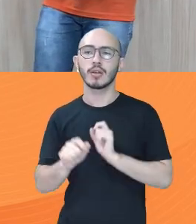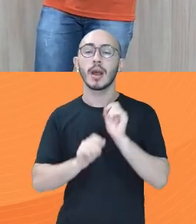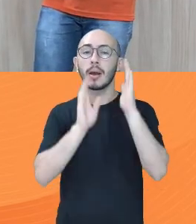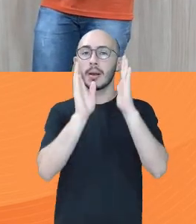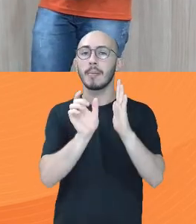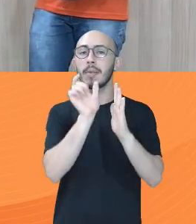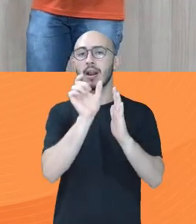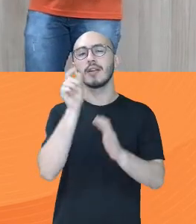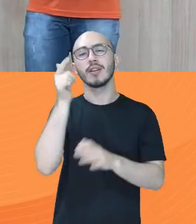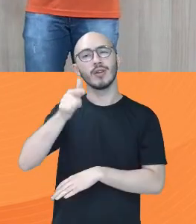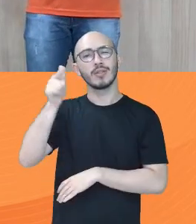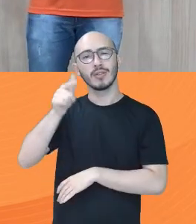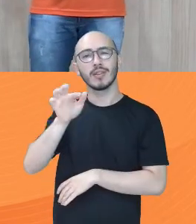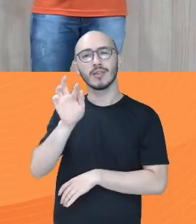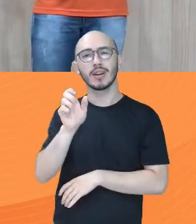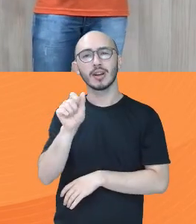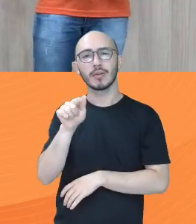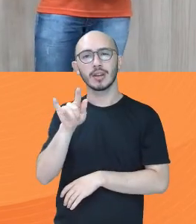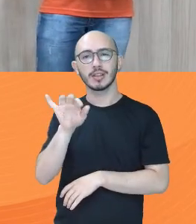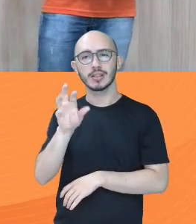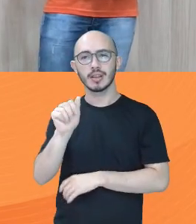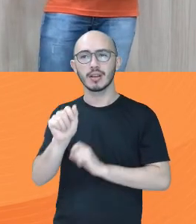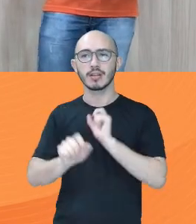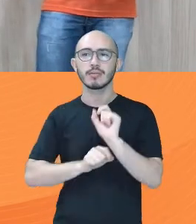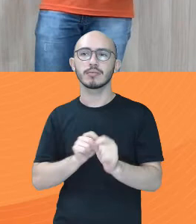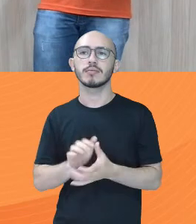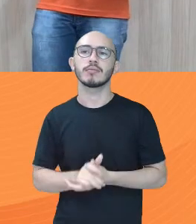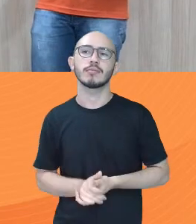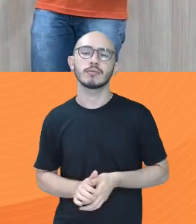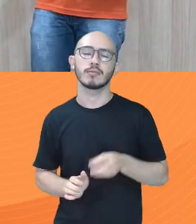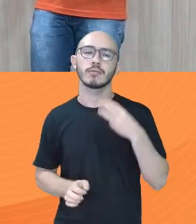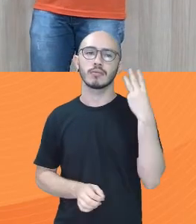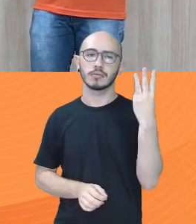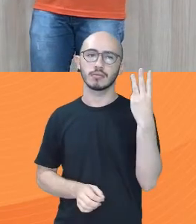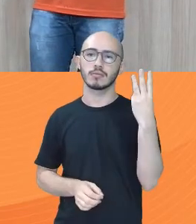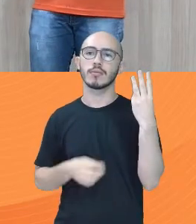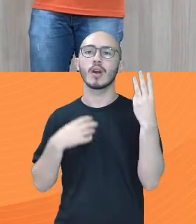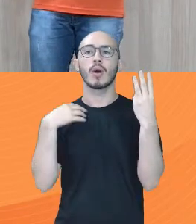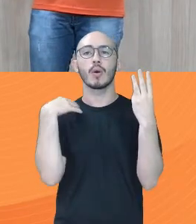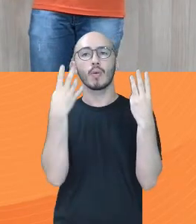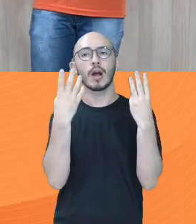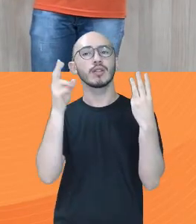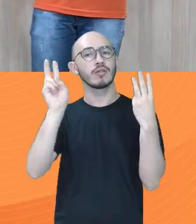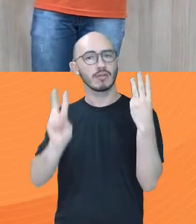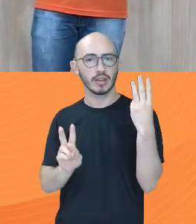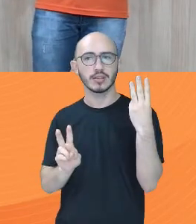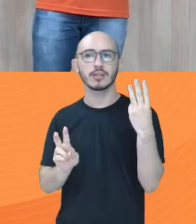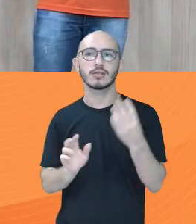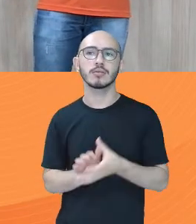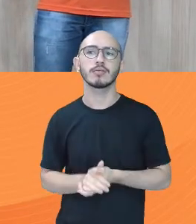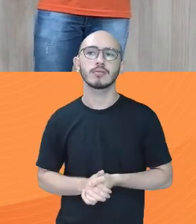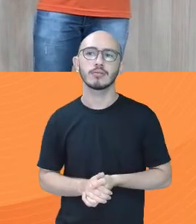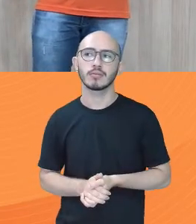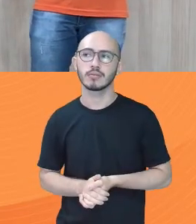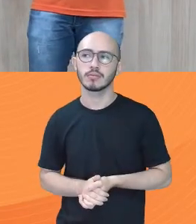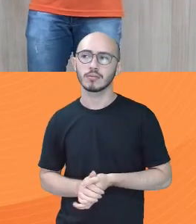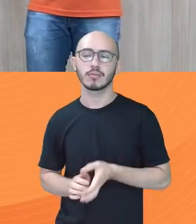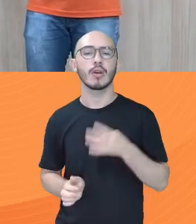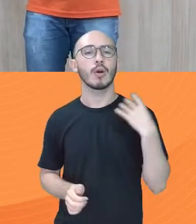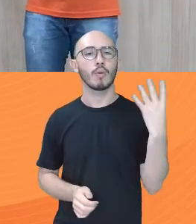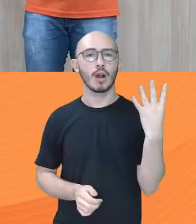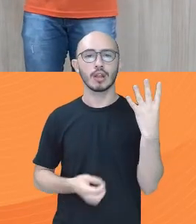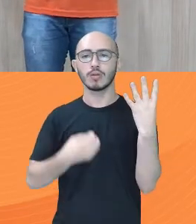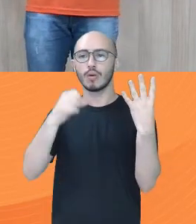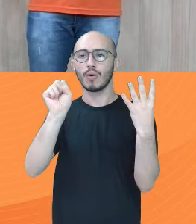frequência. Então, o valor 3 vai aparecer 4 vezes. O 4, ele vai aparecer